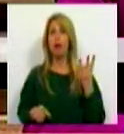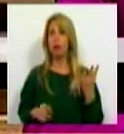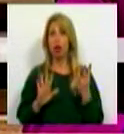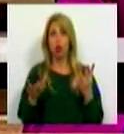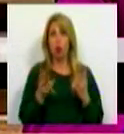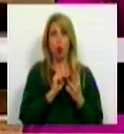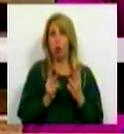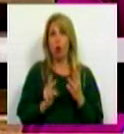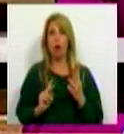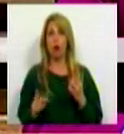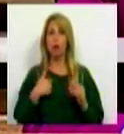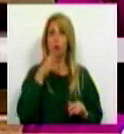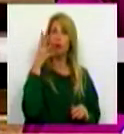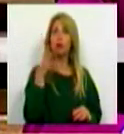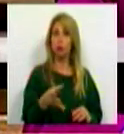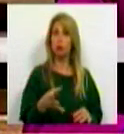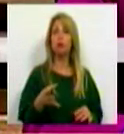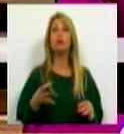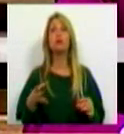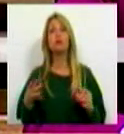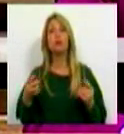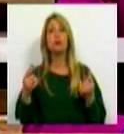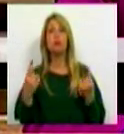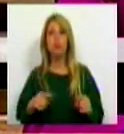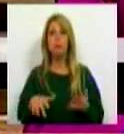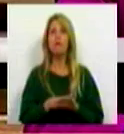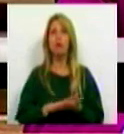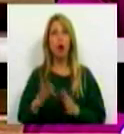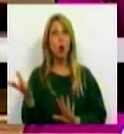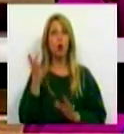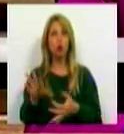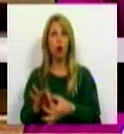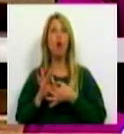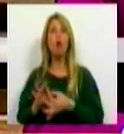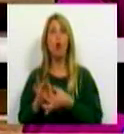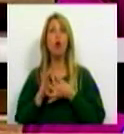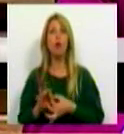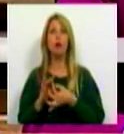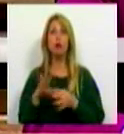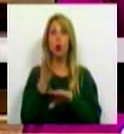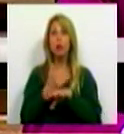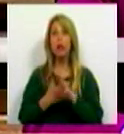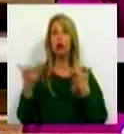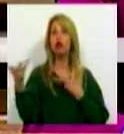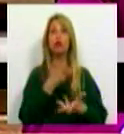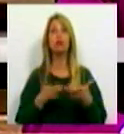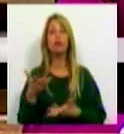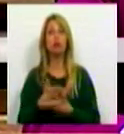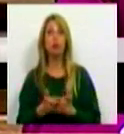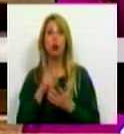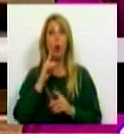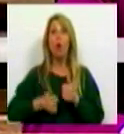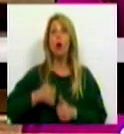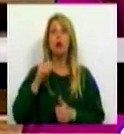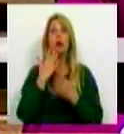que aqui salientei assenta numa forte cultura de colaboração intersetorial, a chave para toda